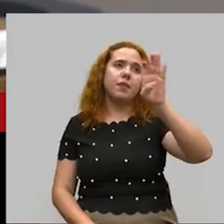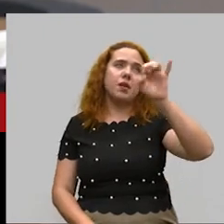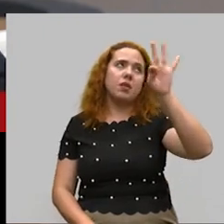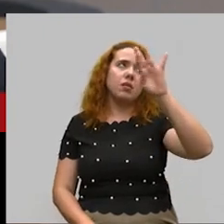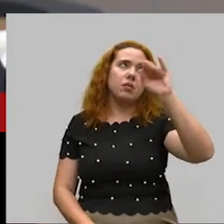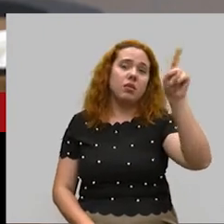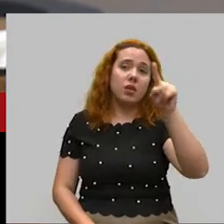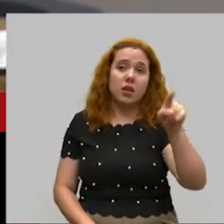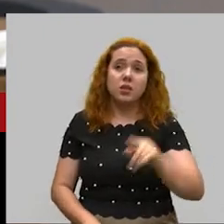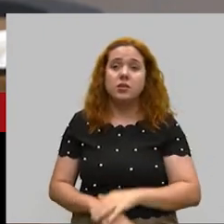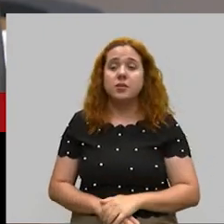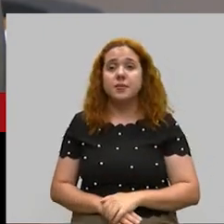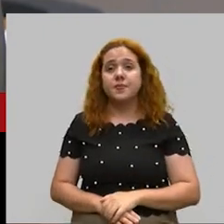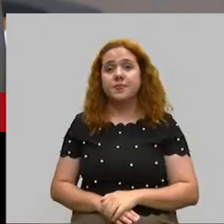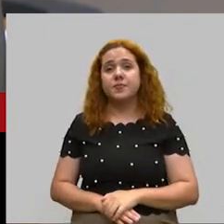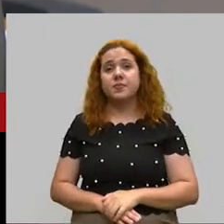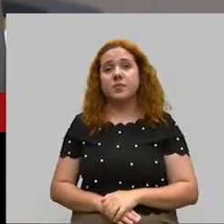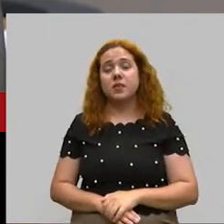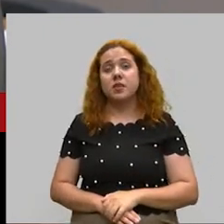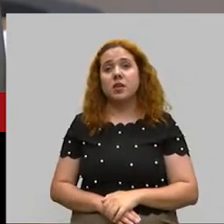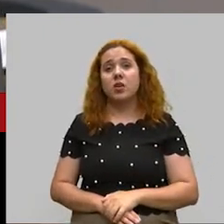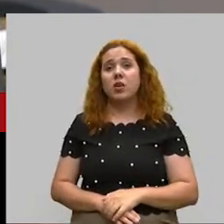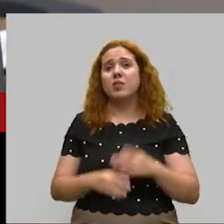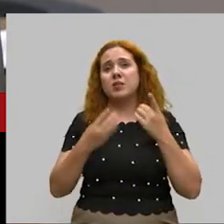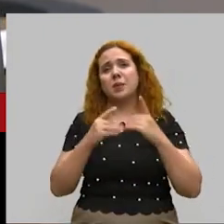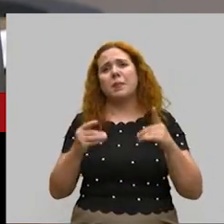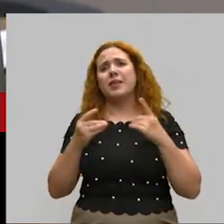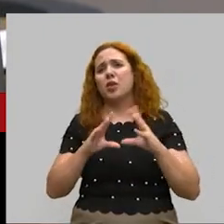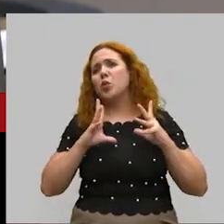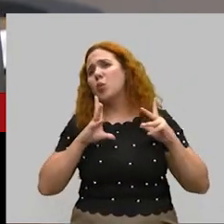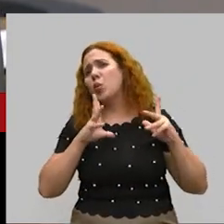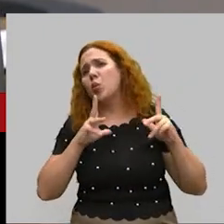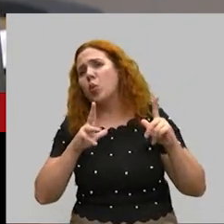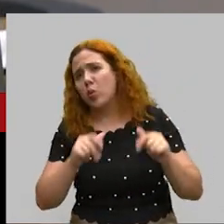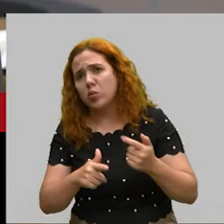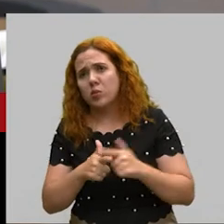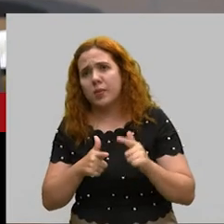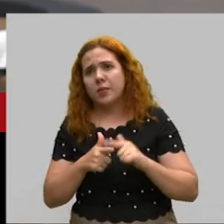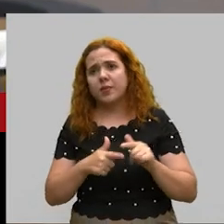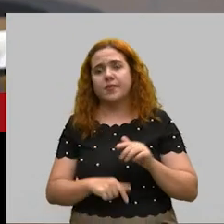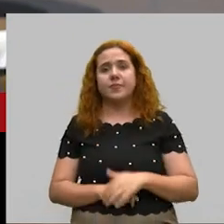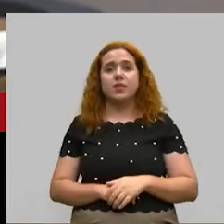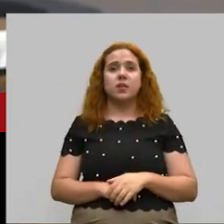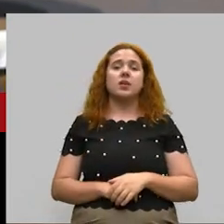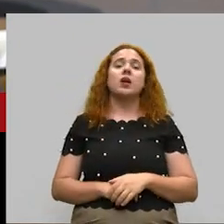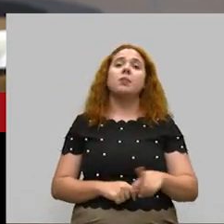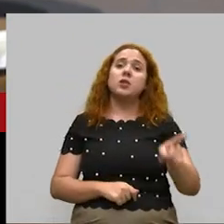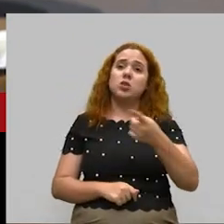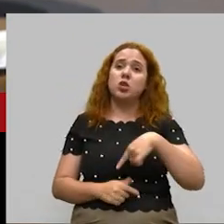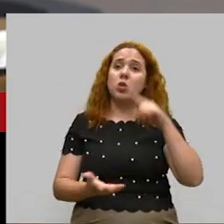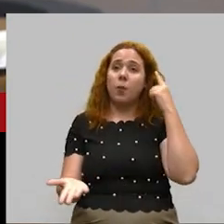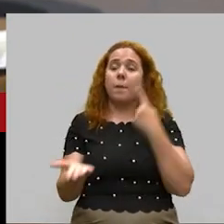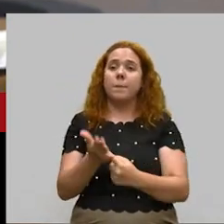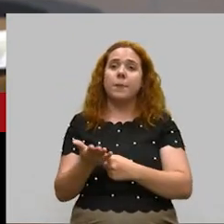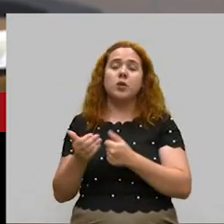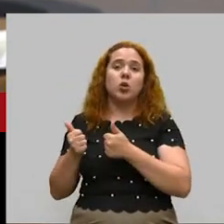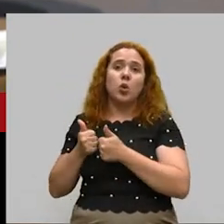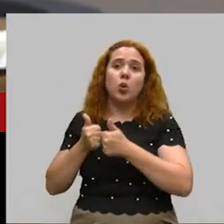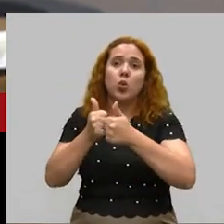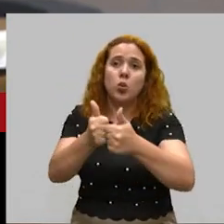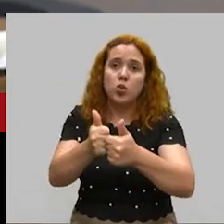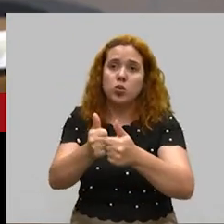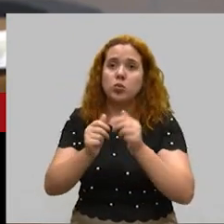nós nós não vamos dar conta de debater o mundo se nós não tivermos o compromisso de andarmos juntos o tempo